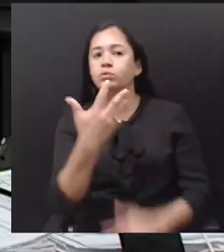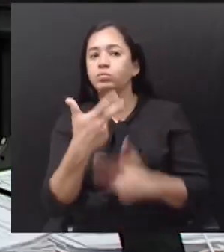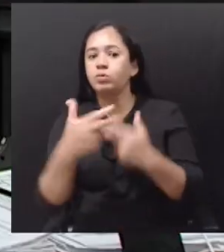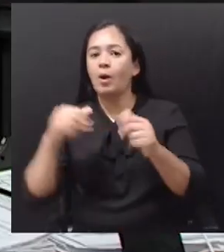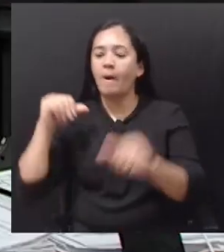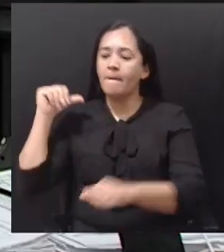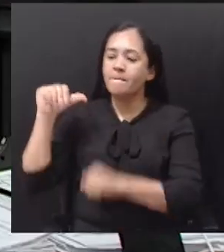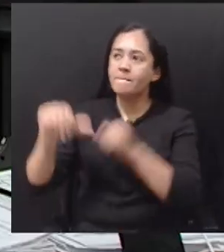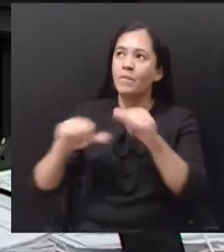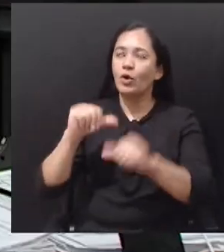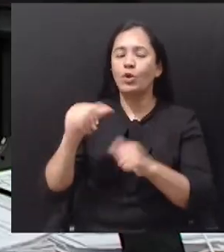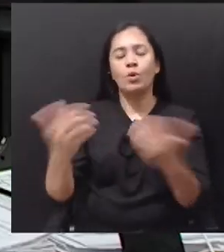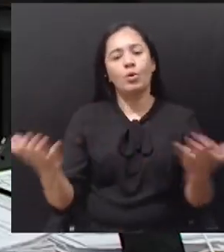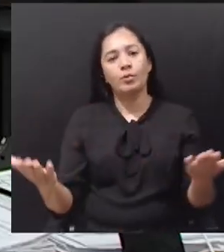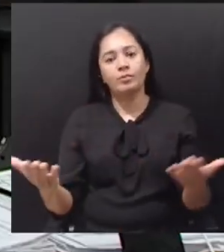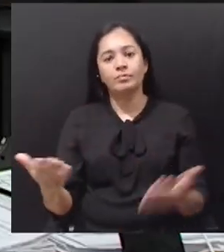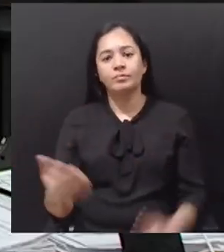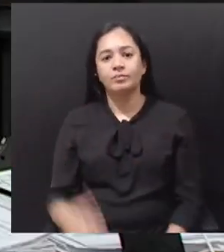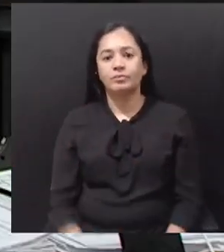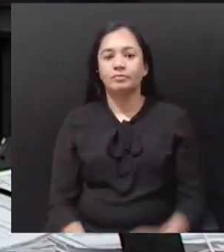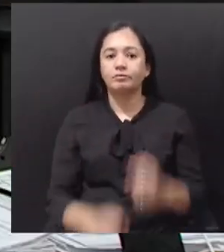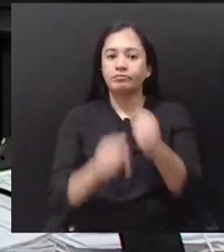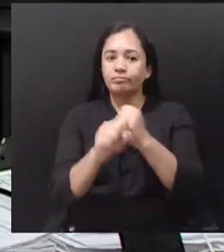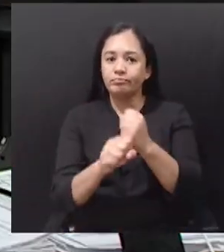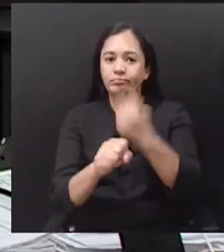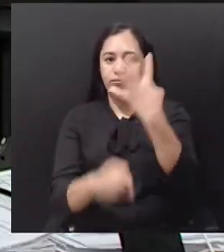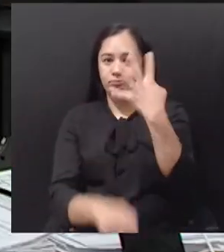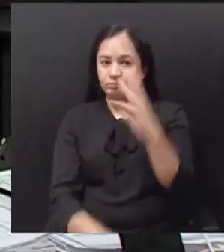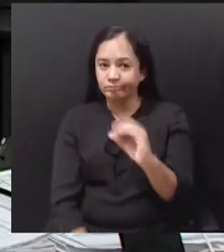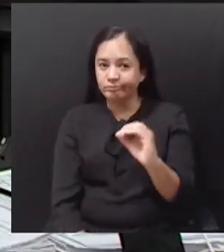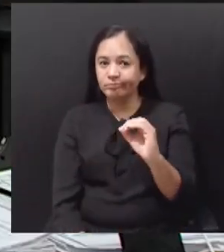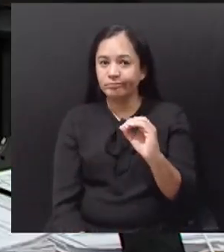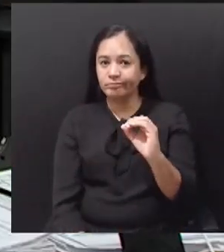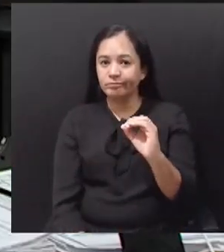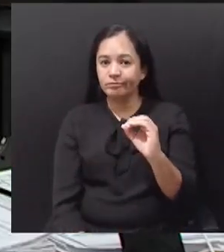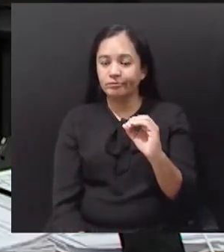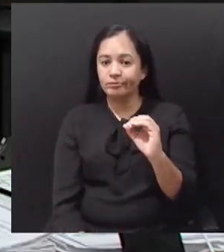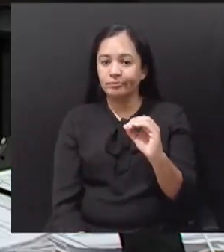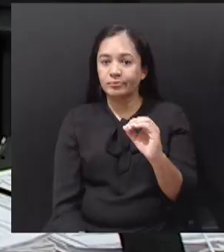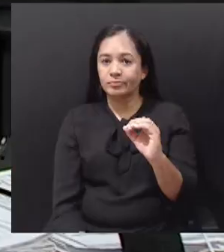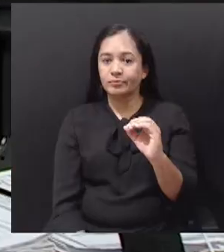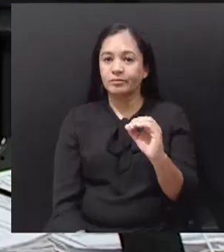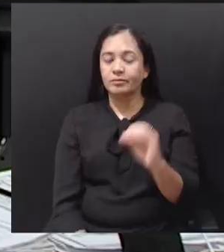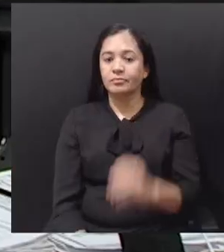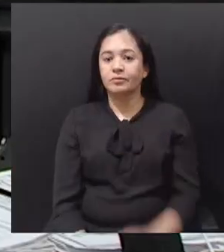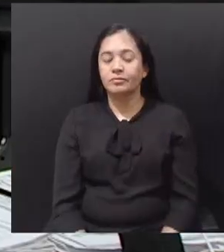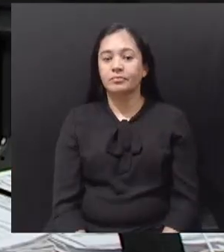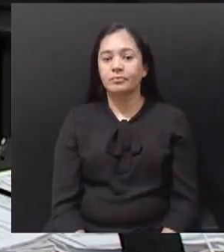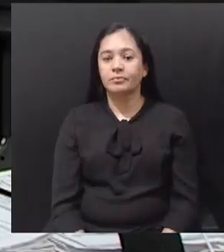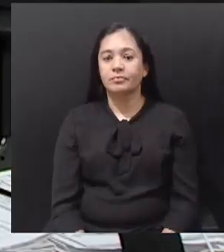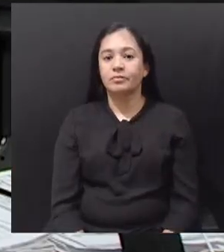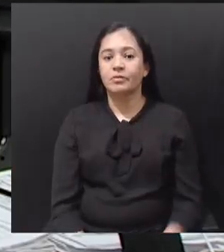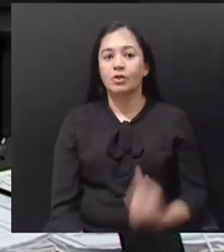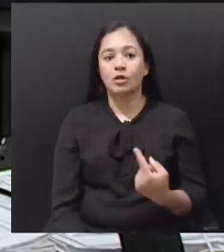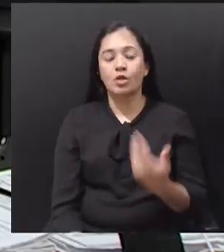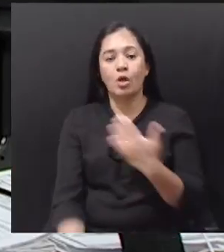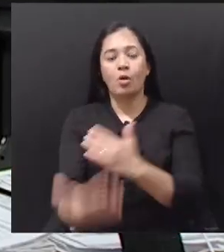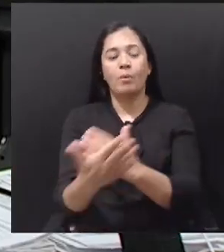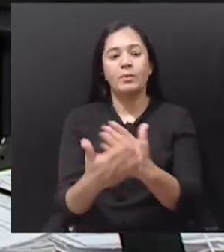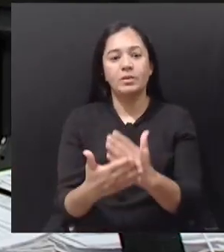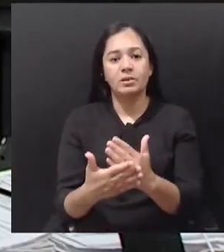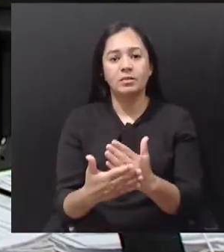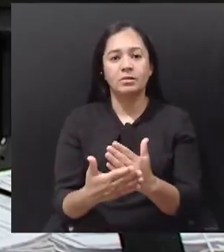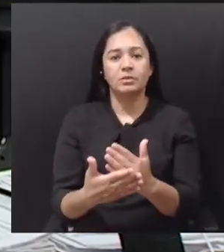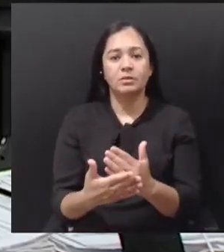São mais de 40 anos, né? Então, quando a gente começou, porque